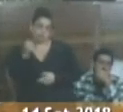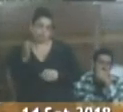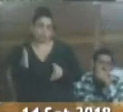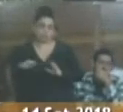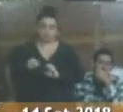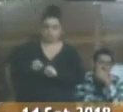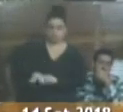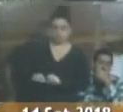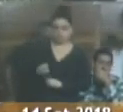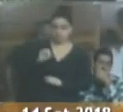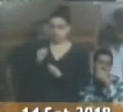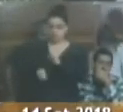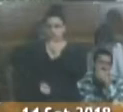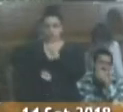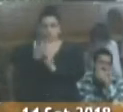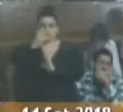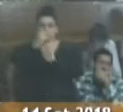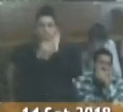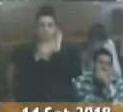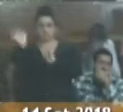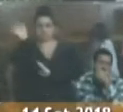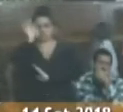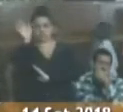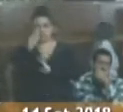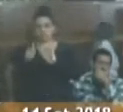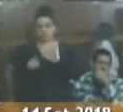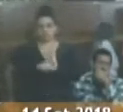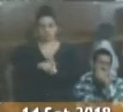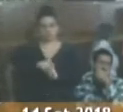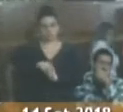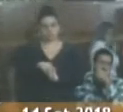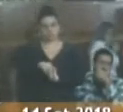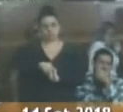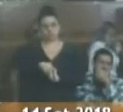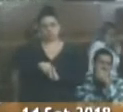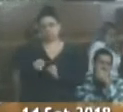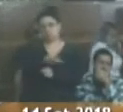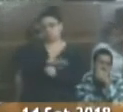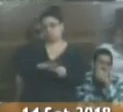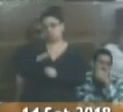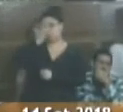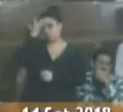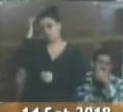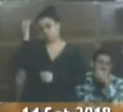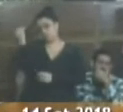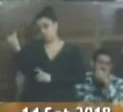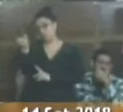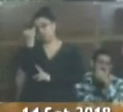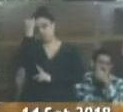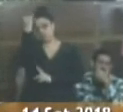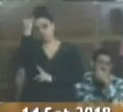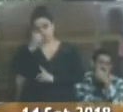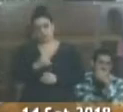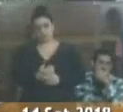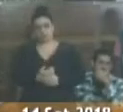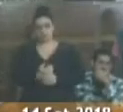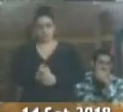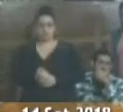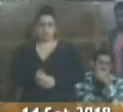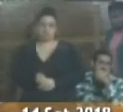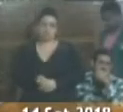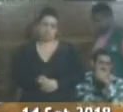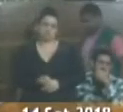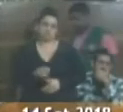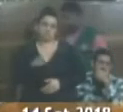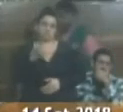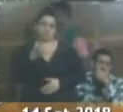nós construirmos uma Universidade do Mar, eu acredito que será muito importante para toda a nossa comunidade. E, finalmente,